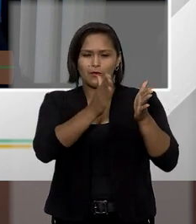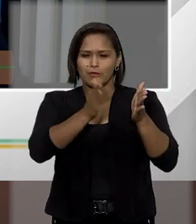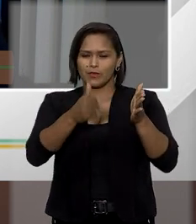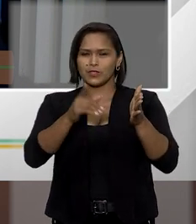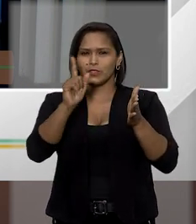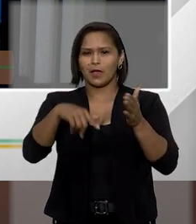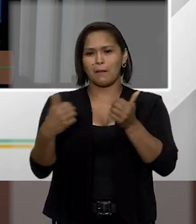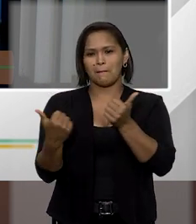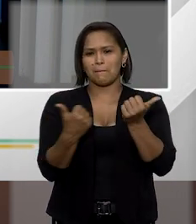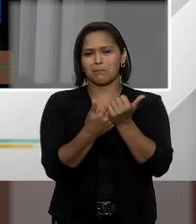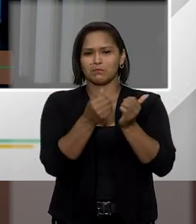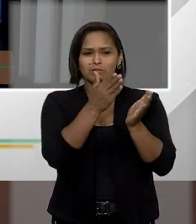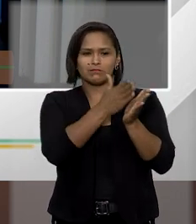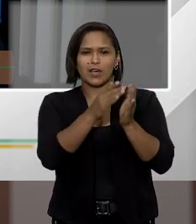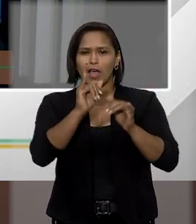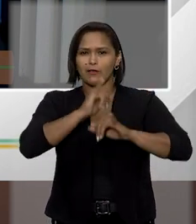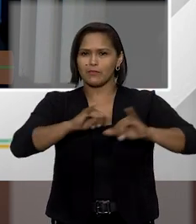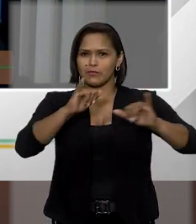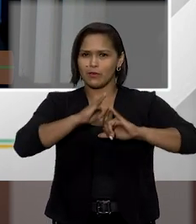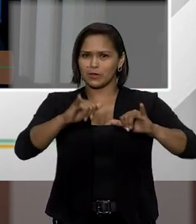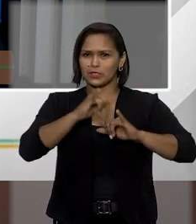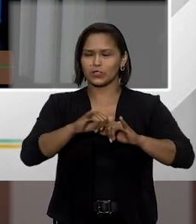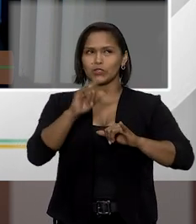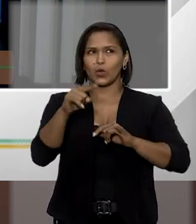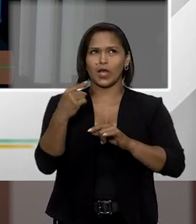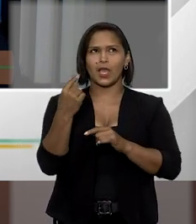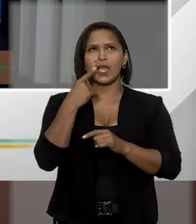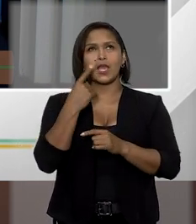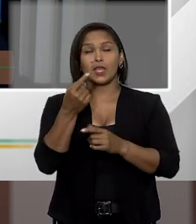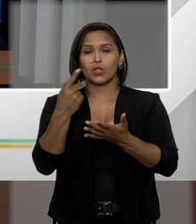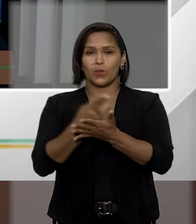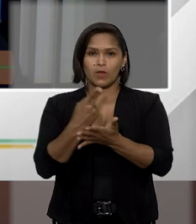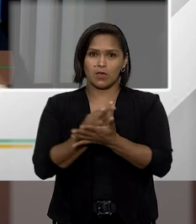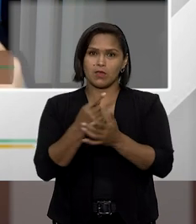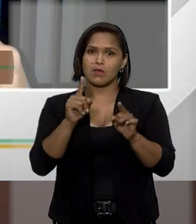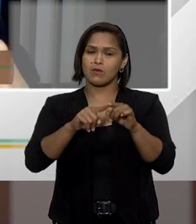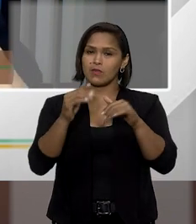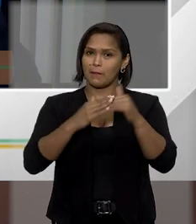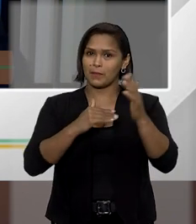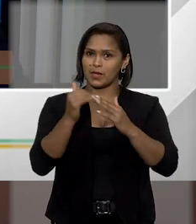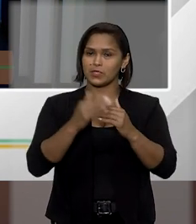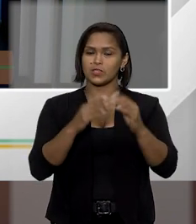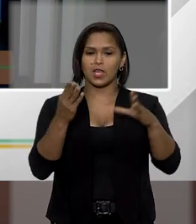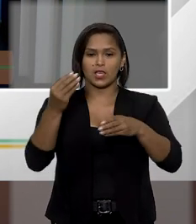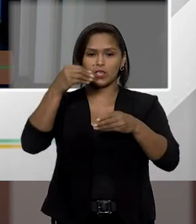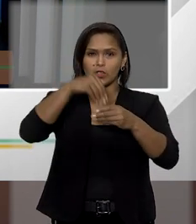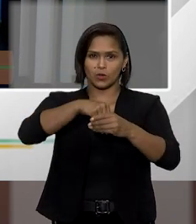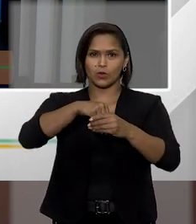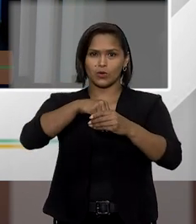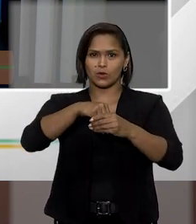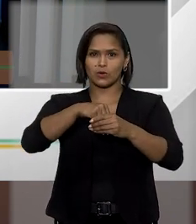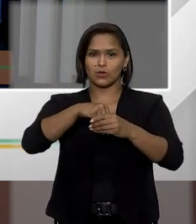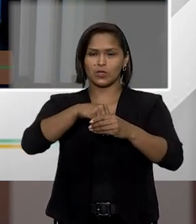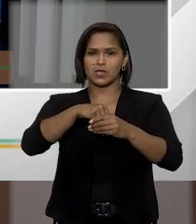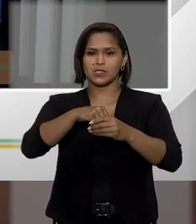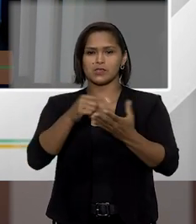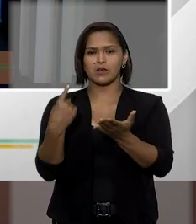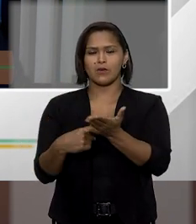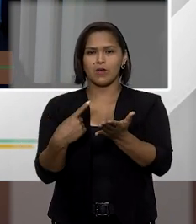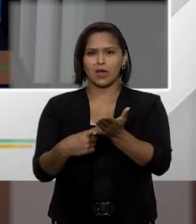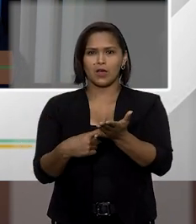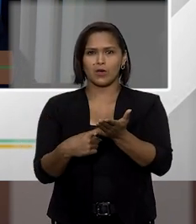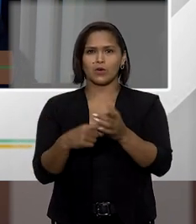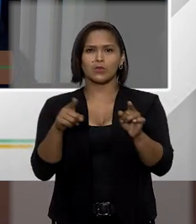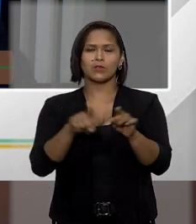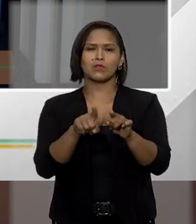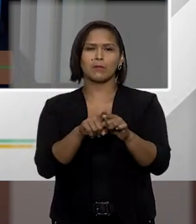fracionassem parcela das informações em torno do ato ilícito e incluíssem o próprio acordo de